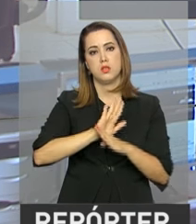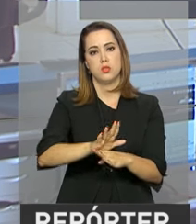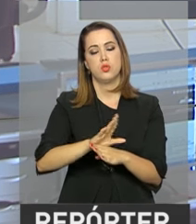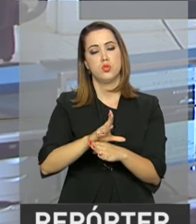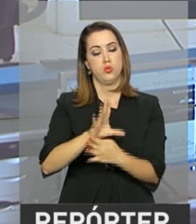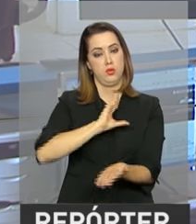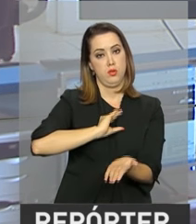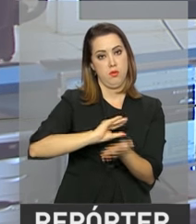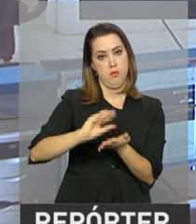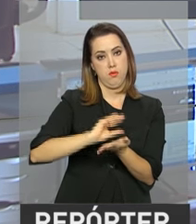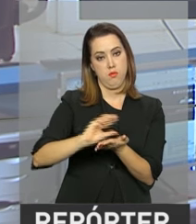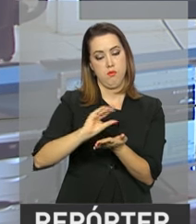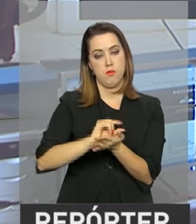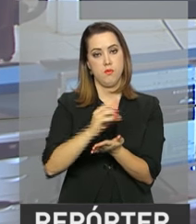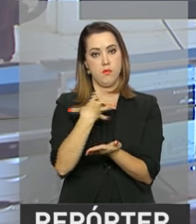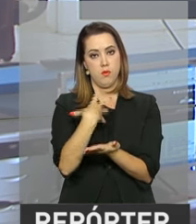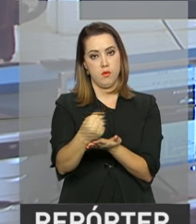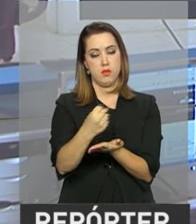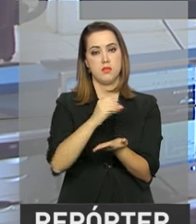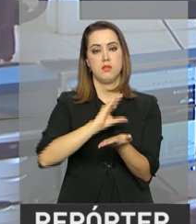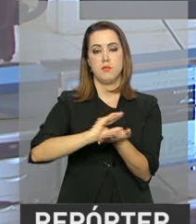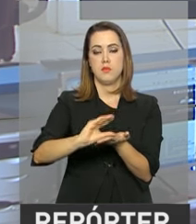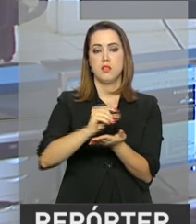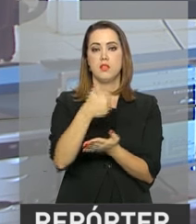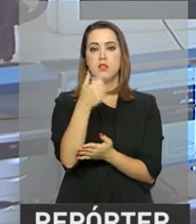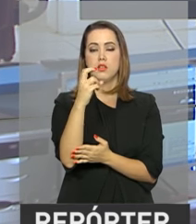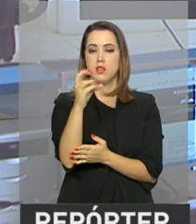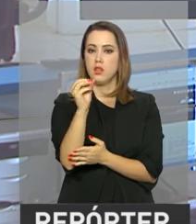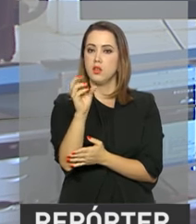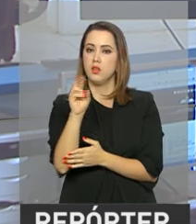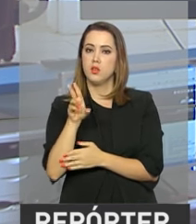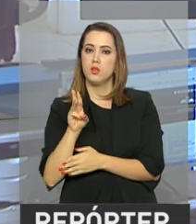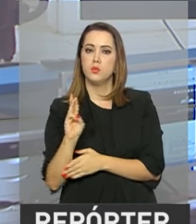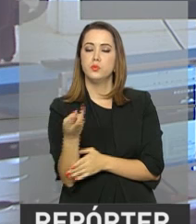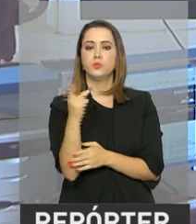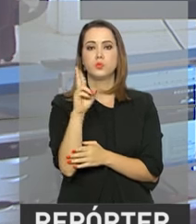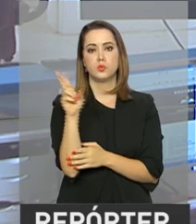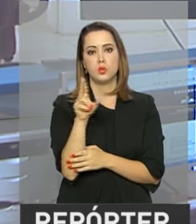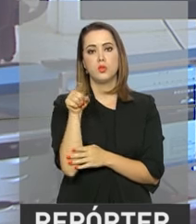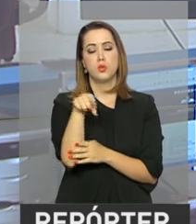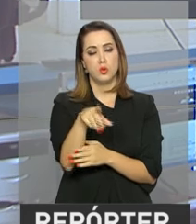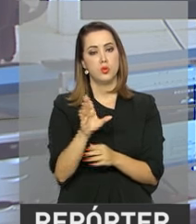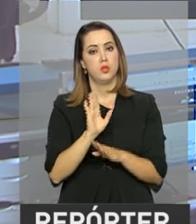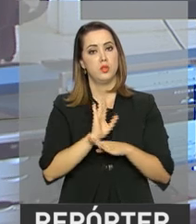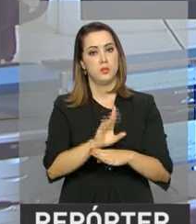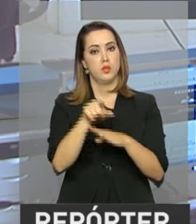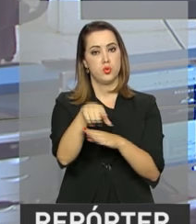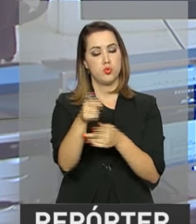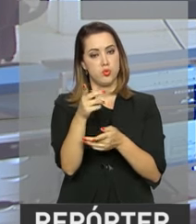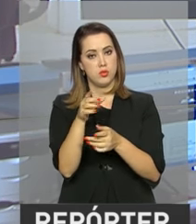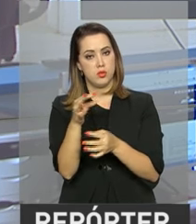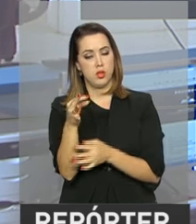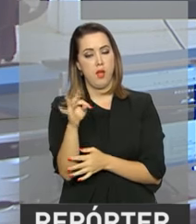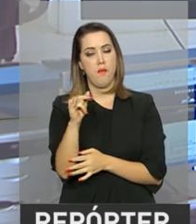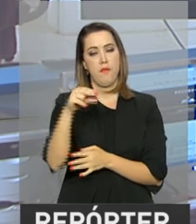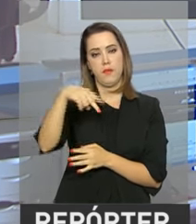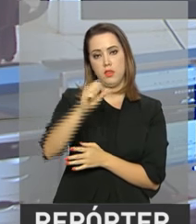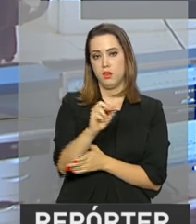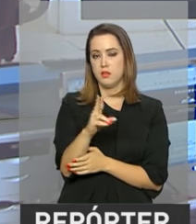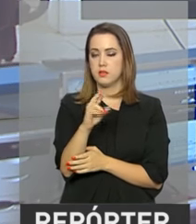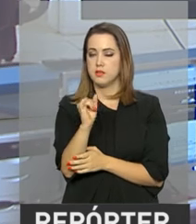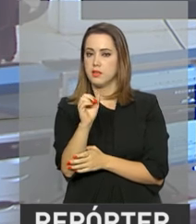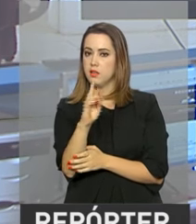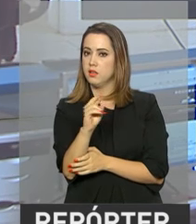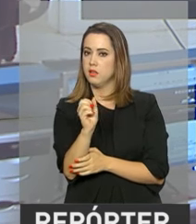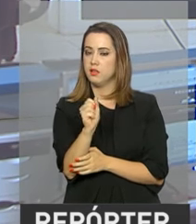da Saúde para a expansão dos serviços até o final do ano. E para acertar a situação financeira dessas entidades, a Caixa Econômica Federal estendeu